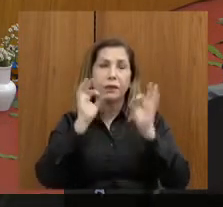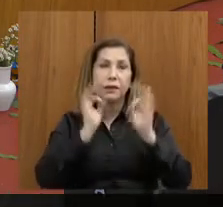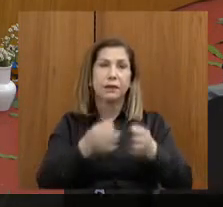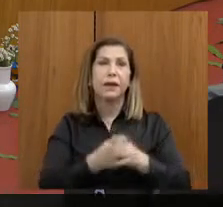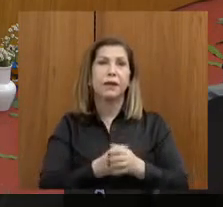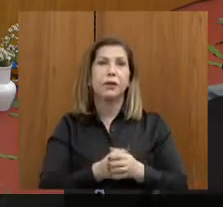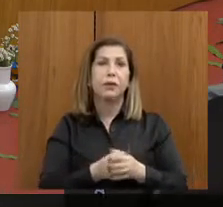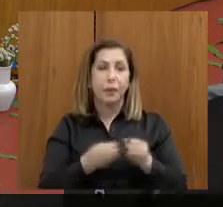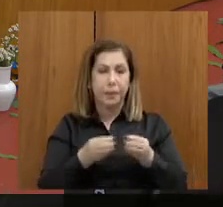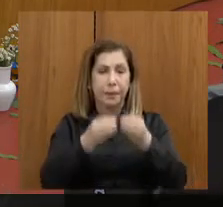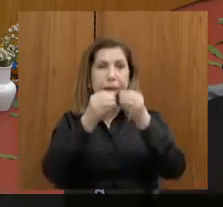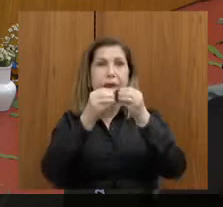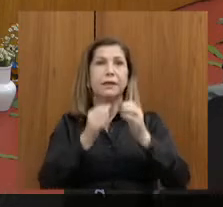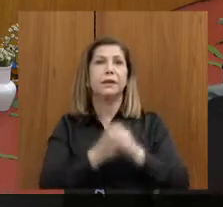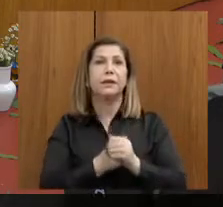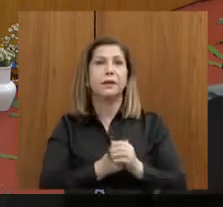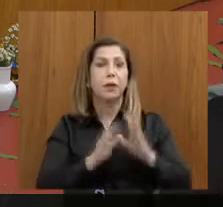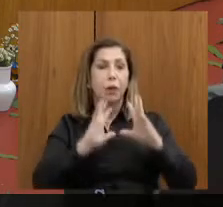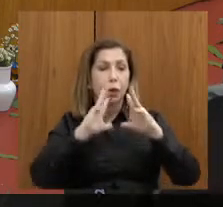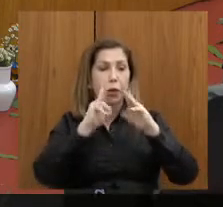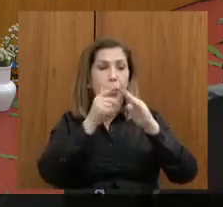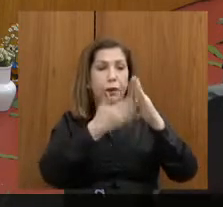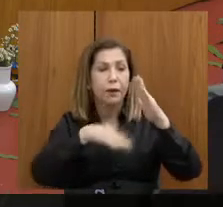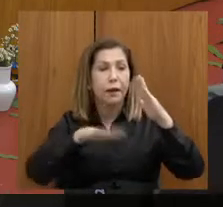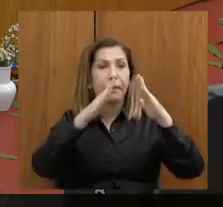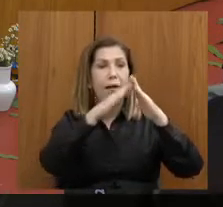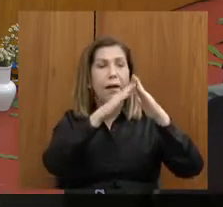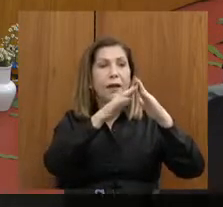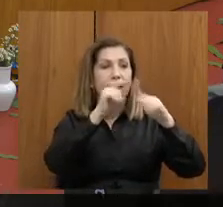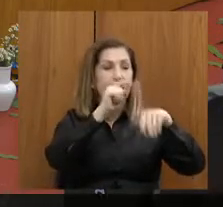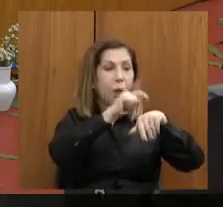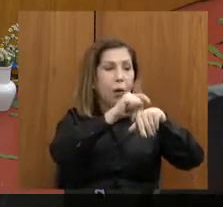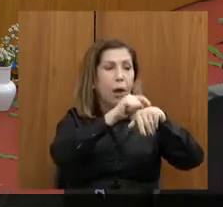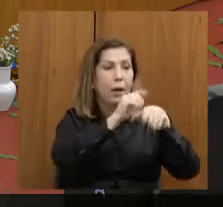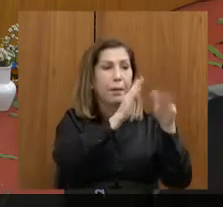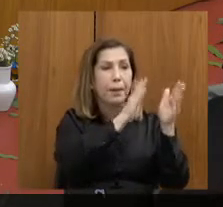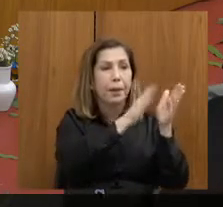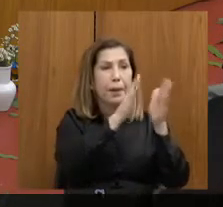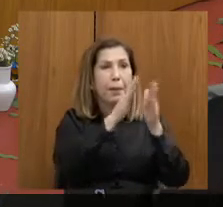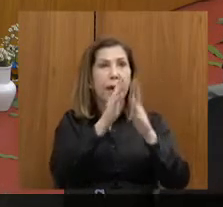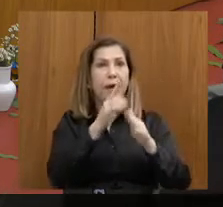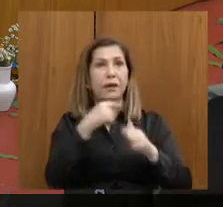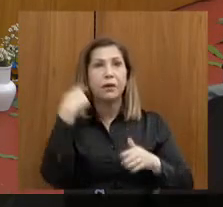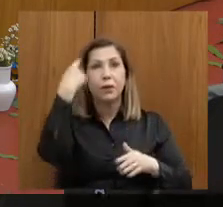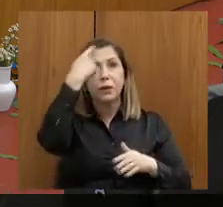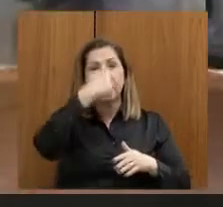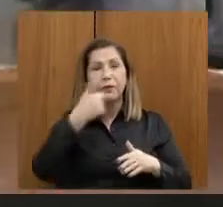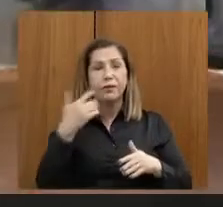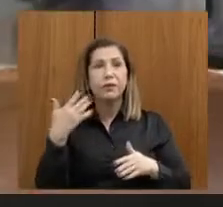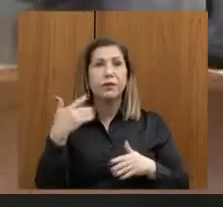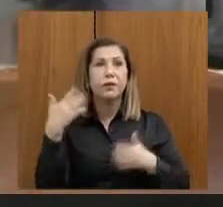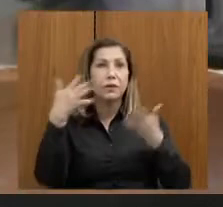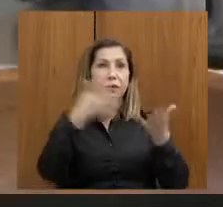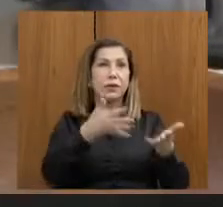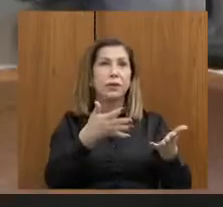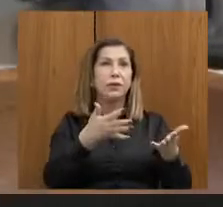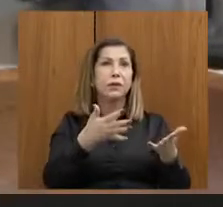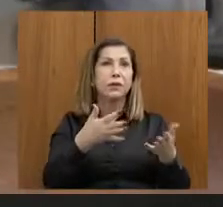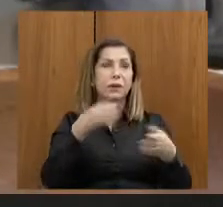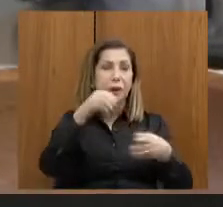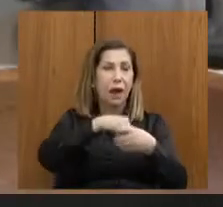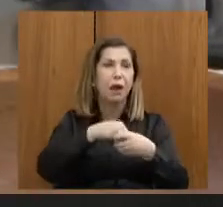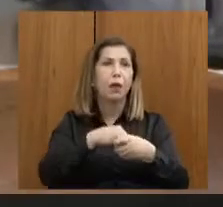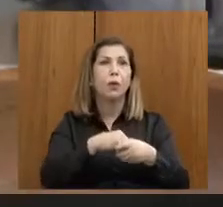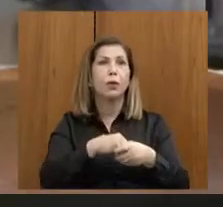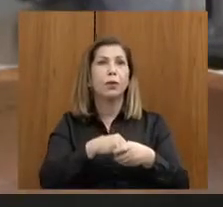todos os todos os templos religiosos eles tem o tempo certo nós somos 24 horas toda pega no terreiro tem alguém explicado lá